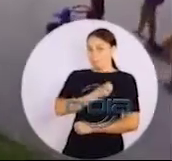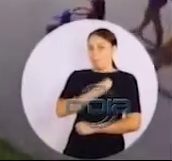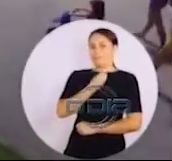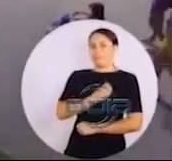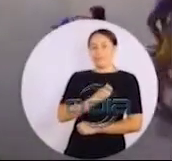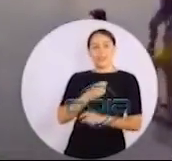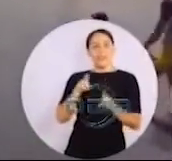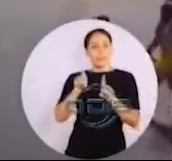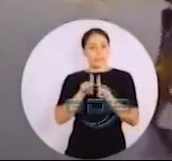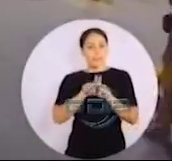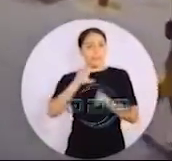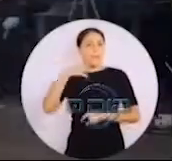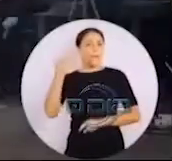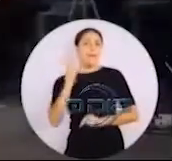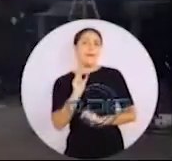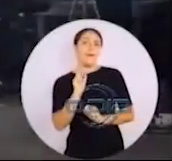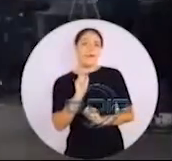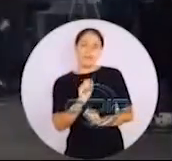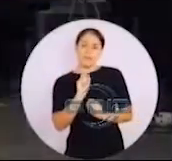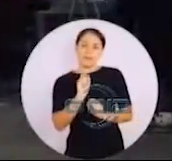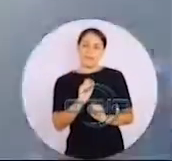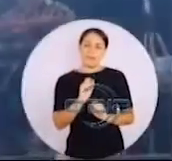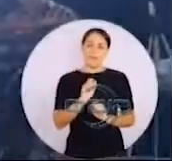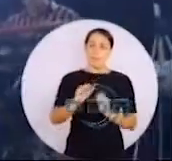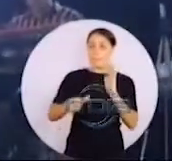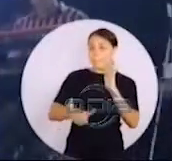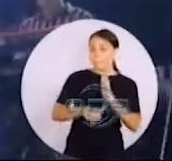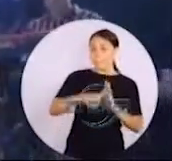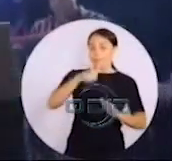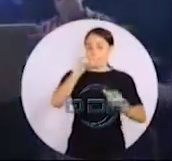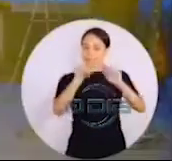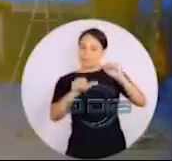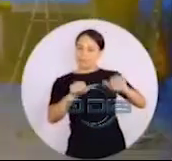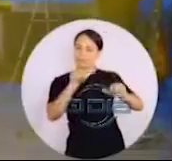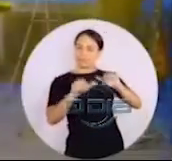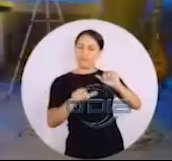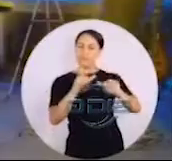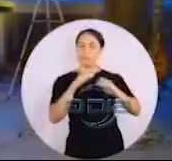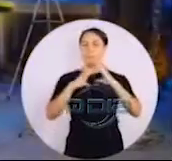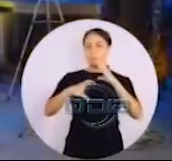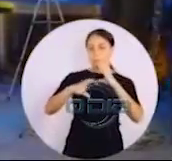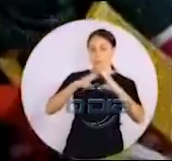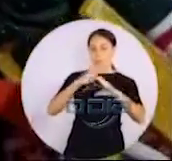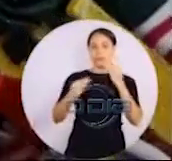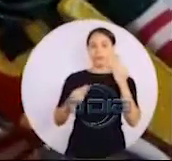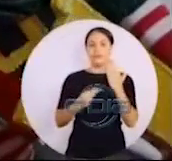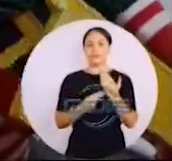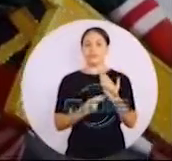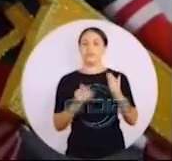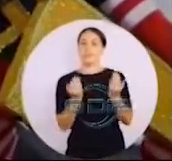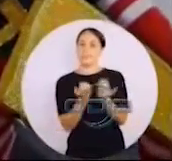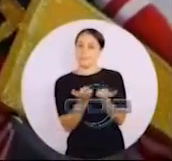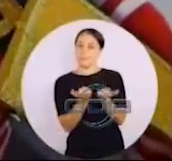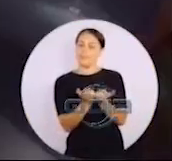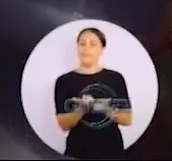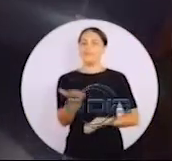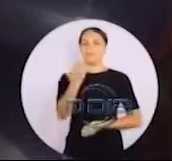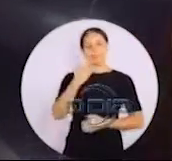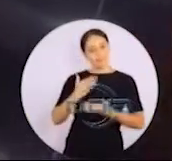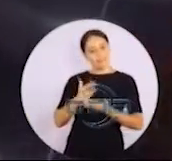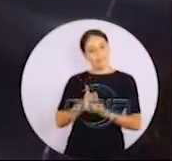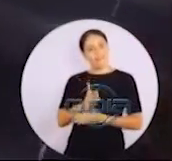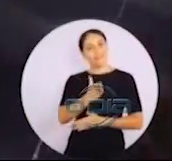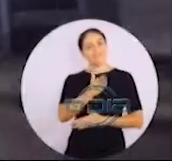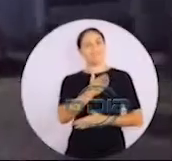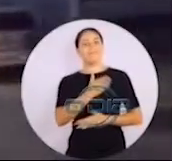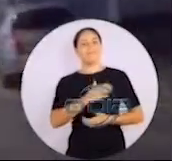noite, também na Praça São José, terá a primeira classificatória do Canta Timon Gospel. Venha e traga sua família para